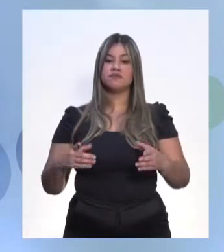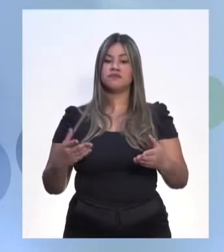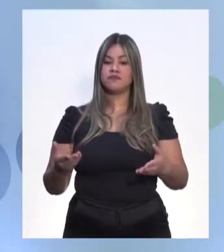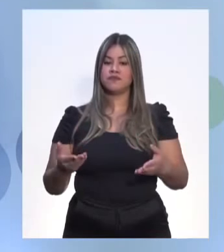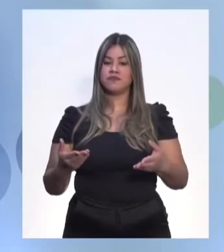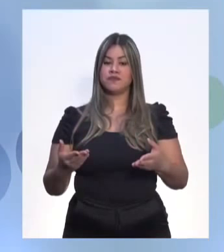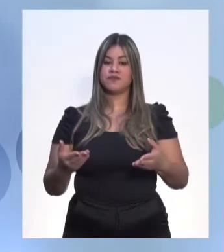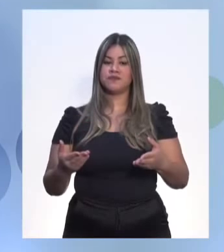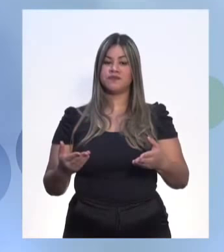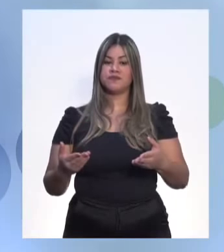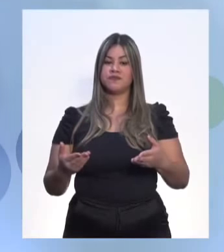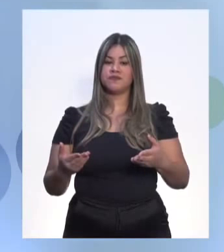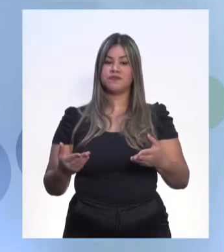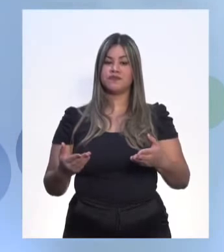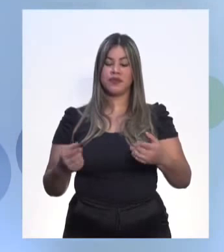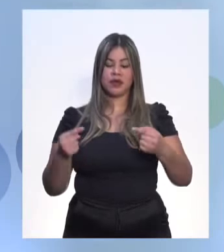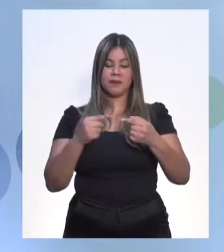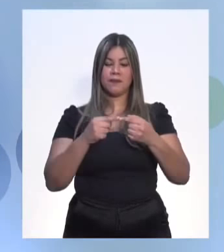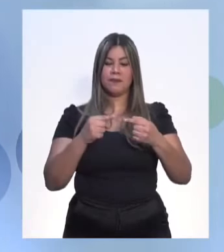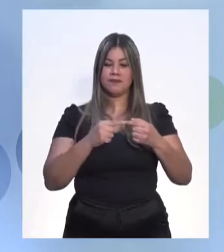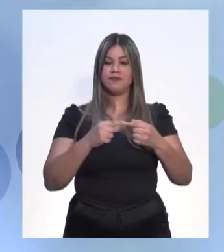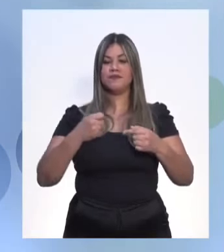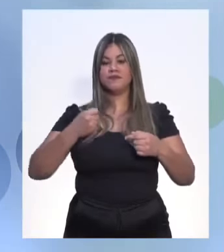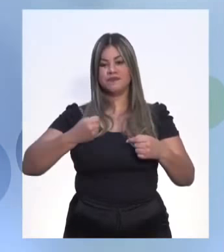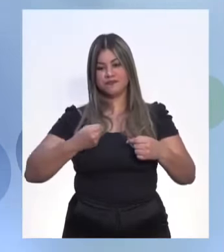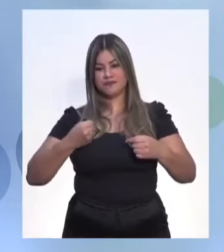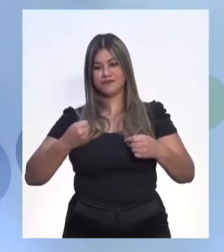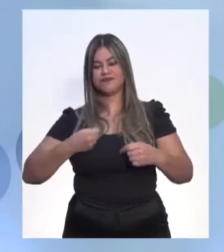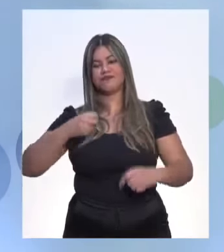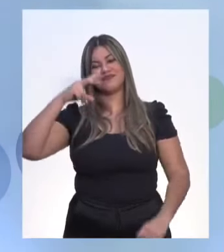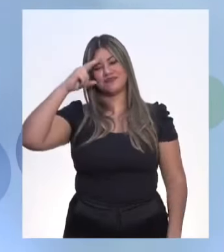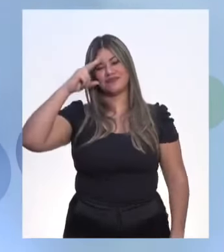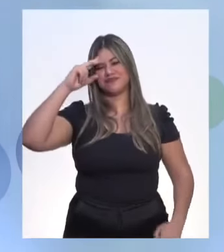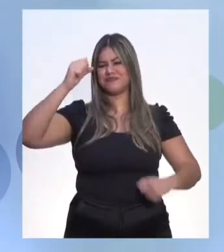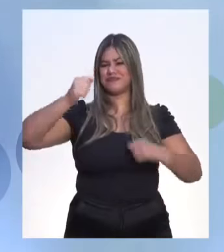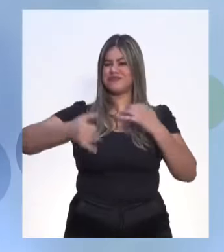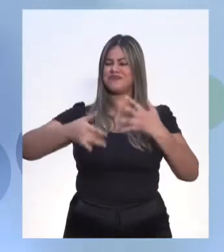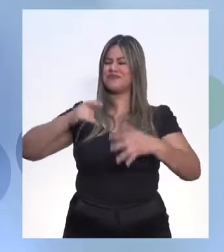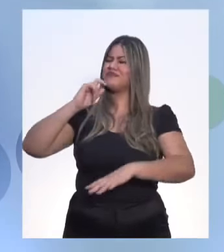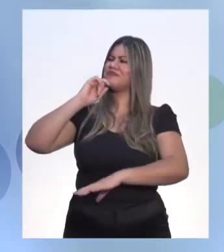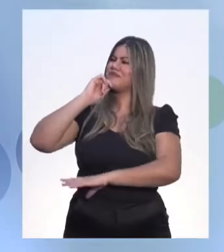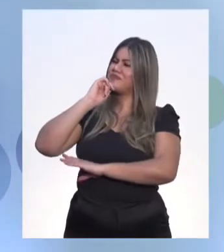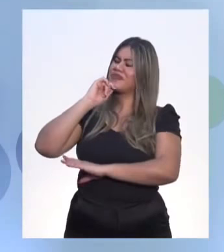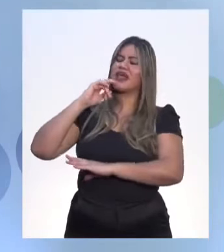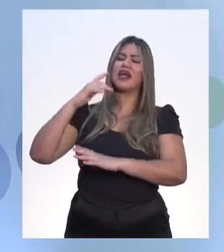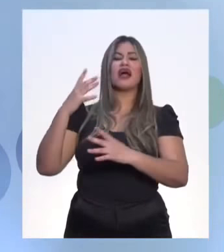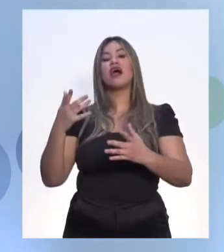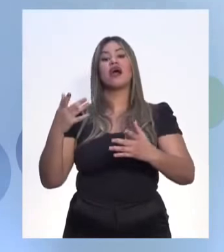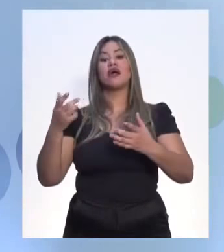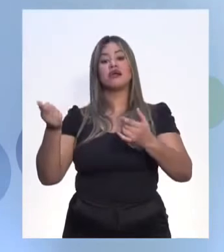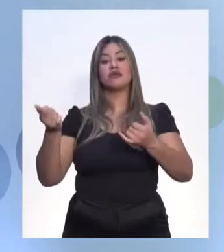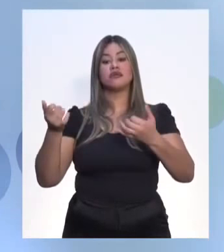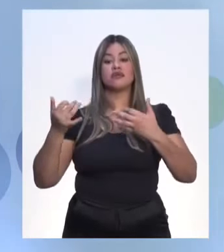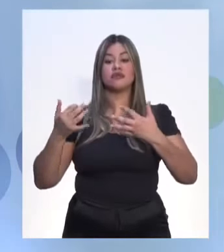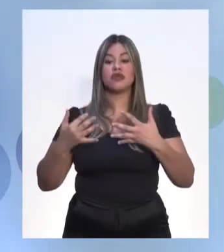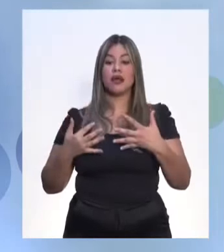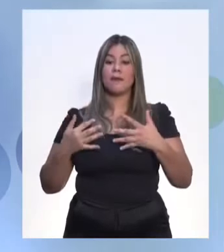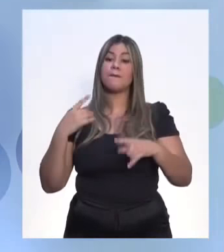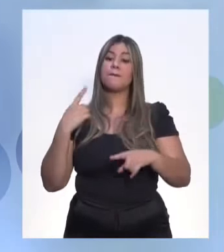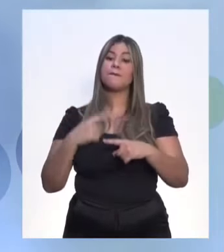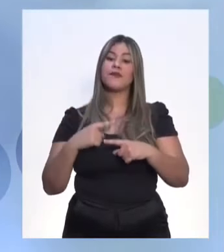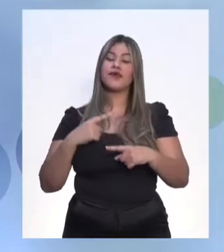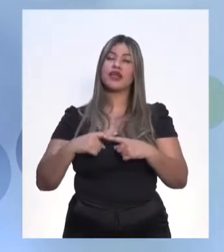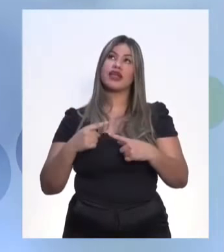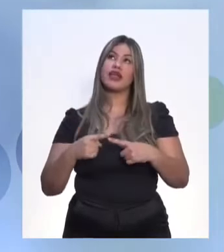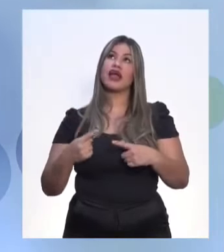fosse indiferente a em relação a esses valores eu até questionei falei pessoal não é falei não a gente brincar não não é